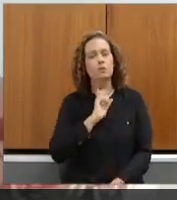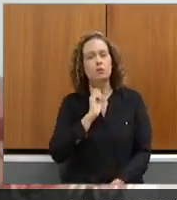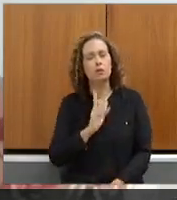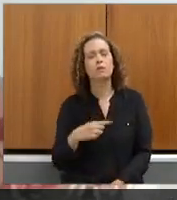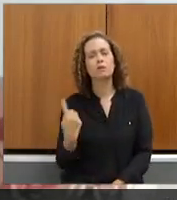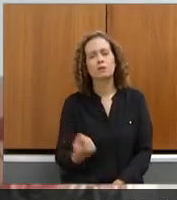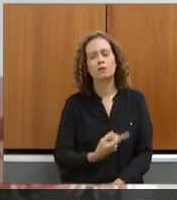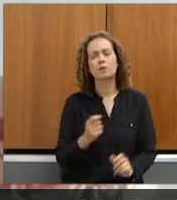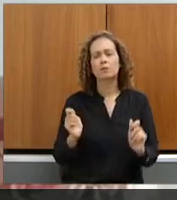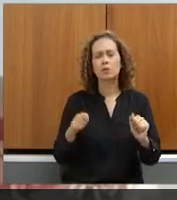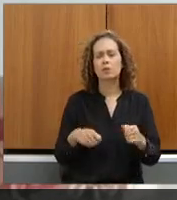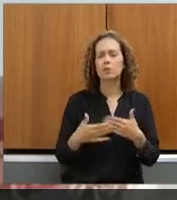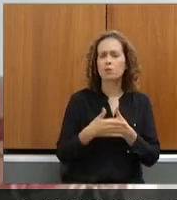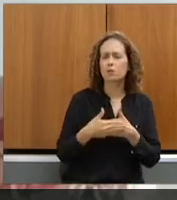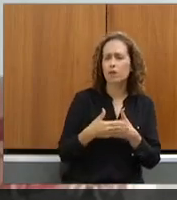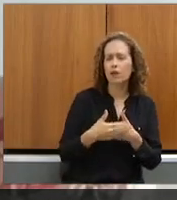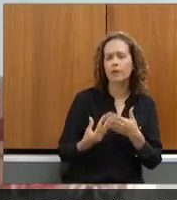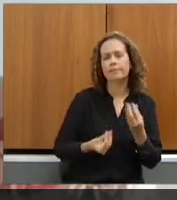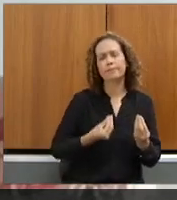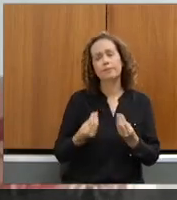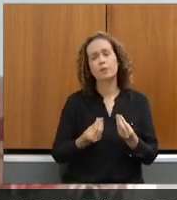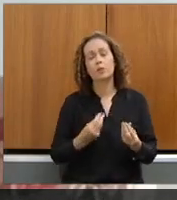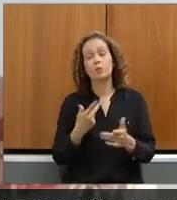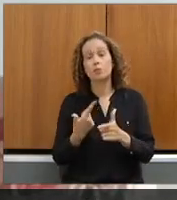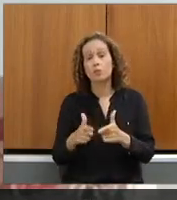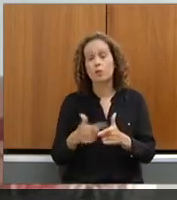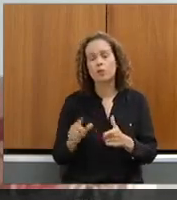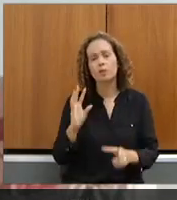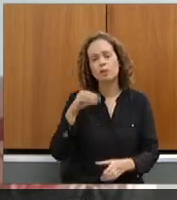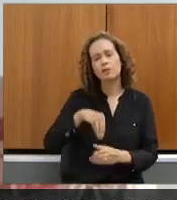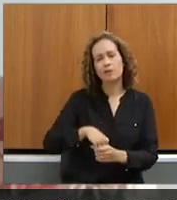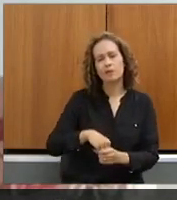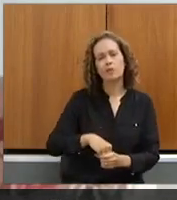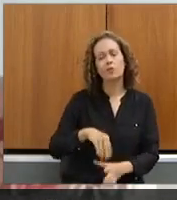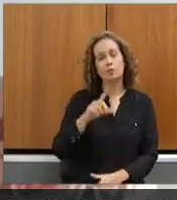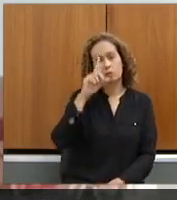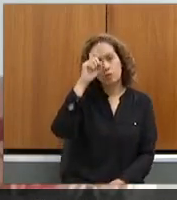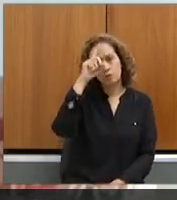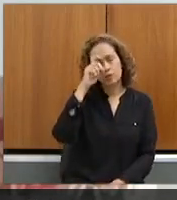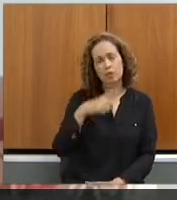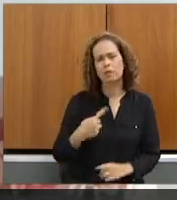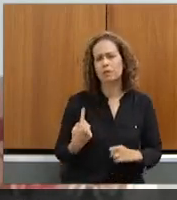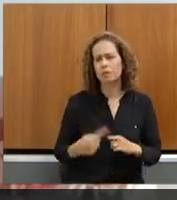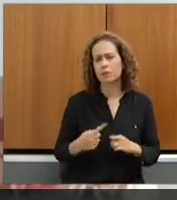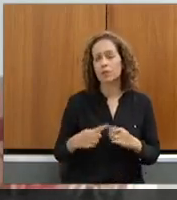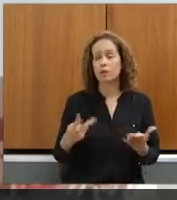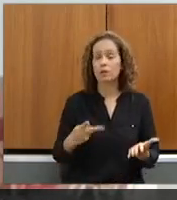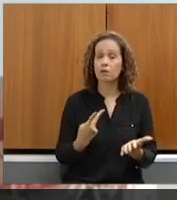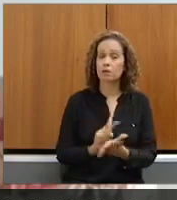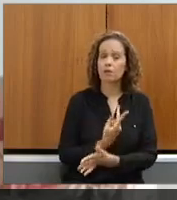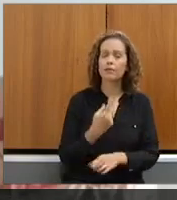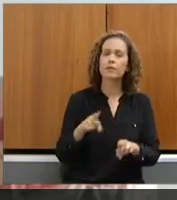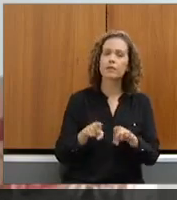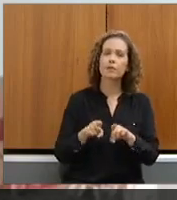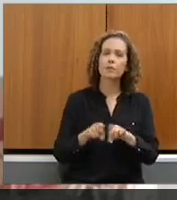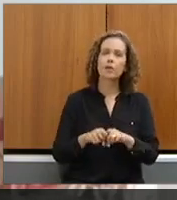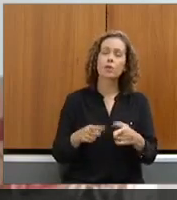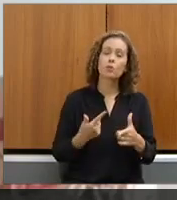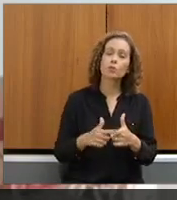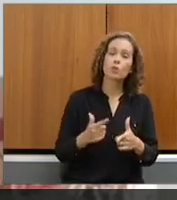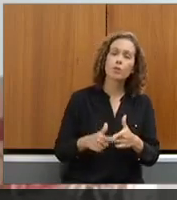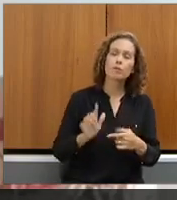pudesse olhar com muito carinho muito zelo a situação dos hospitais nessa questão financeira O que é isso repercute na vida dos profissionais da saúde